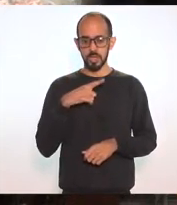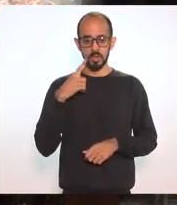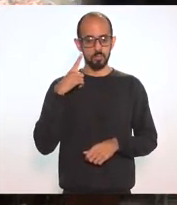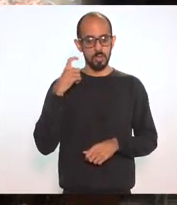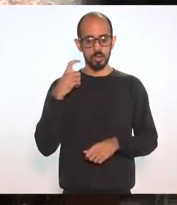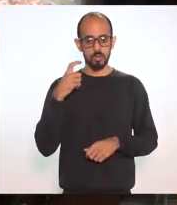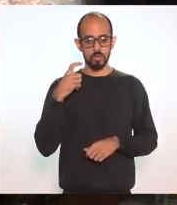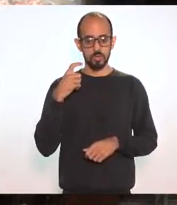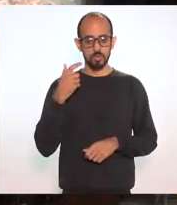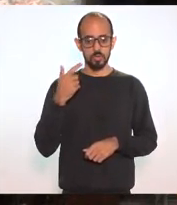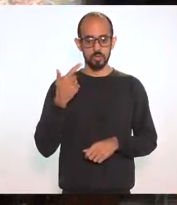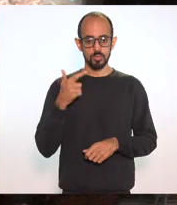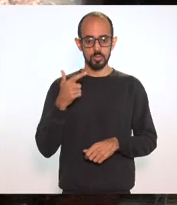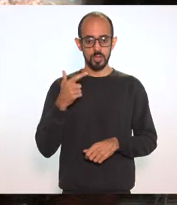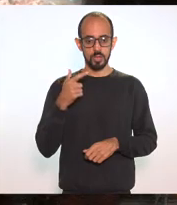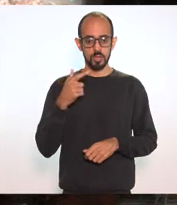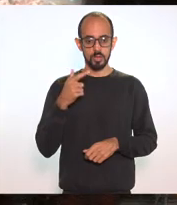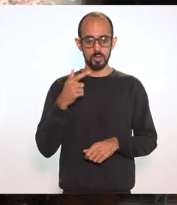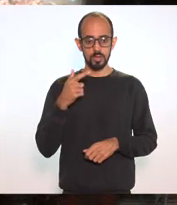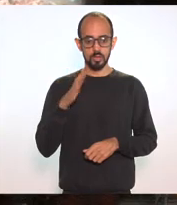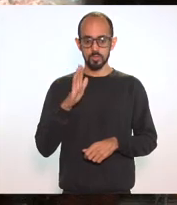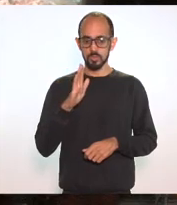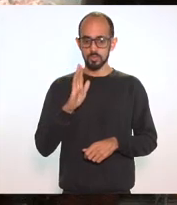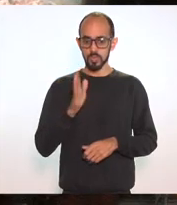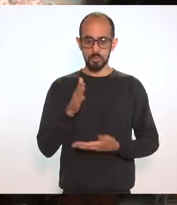Já foi. Ah, tá ok.